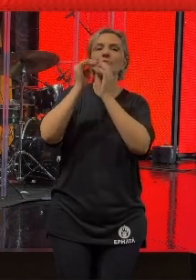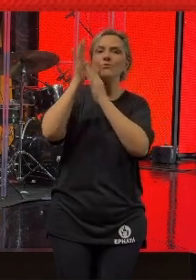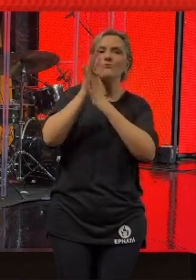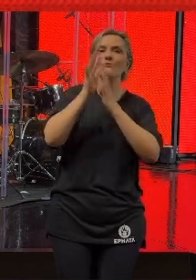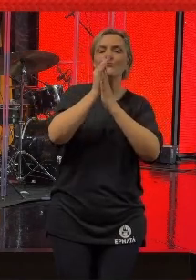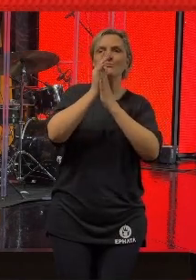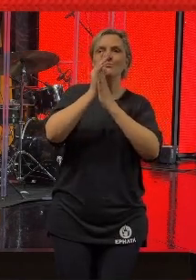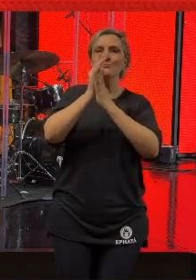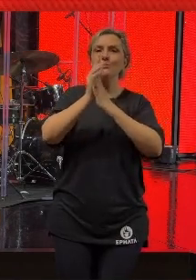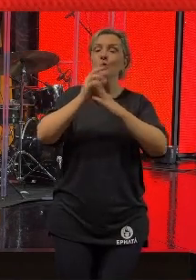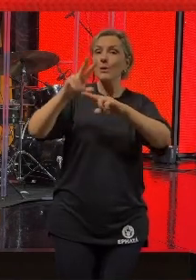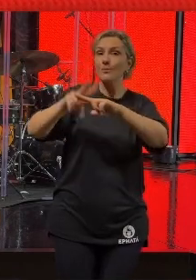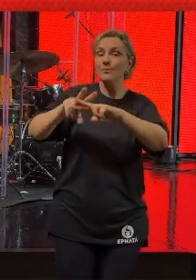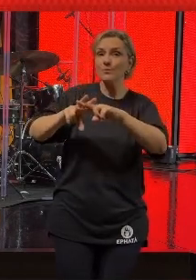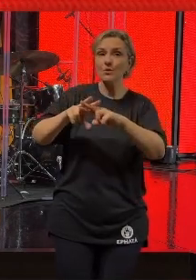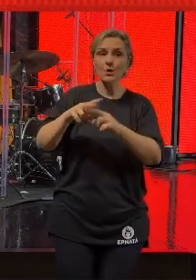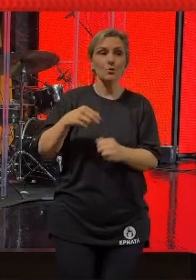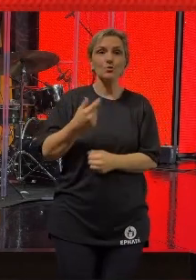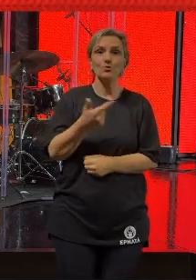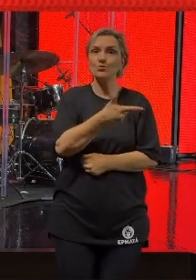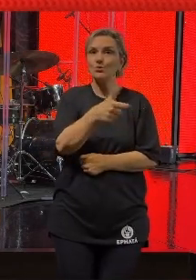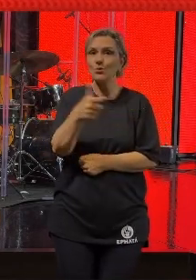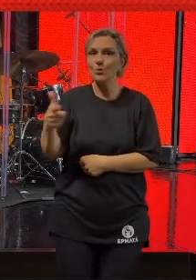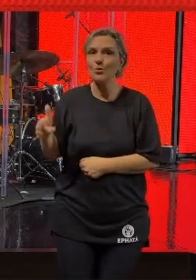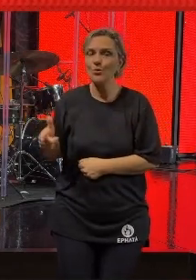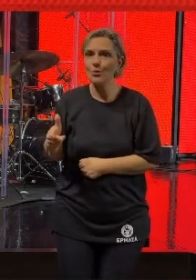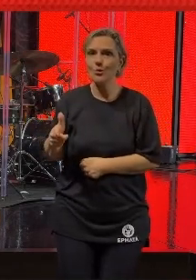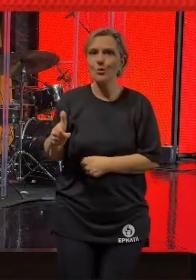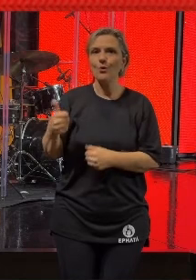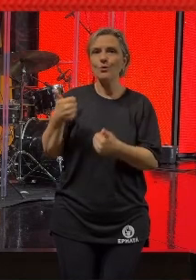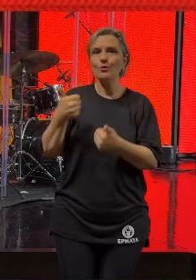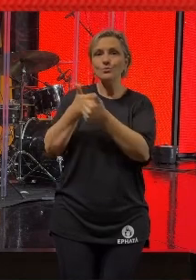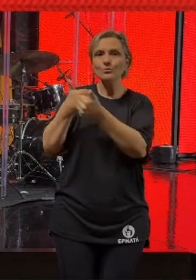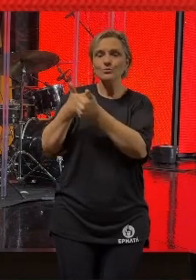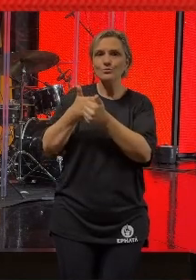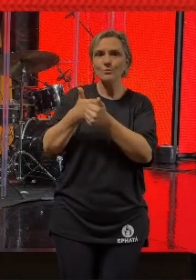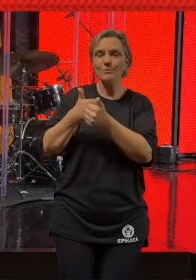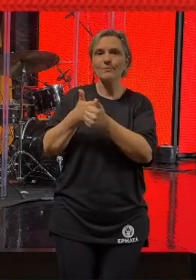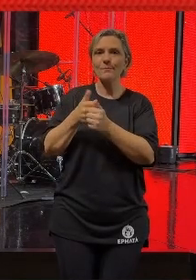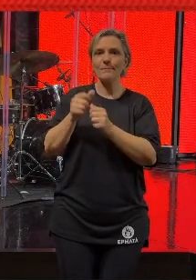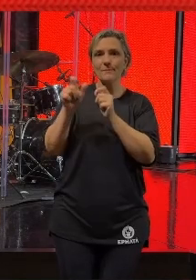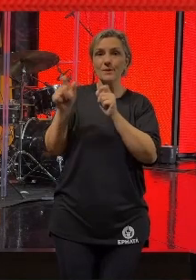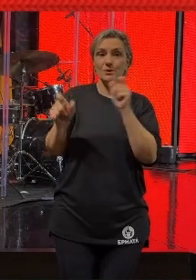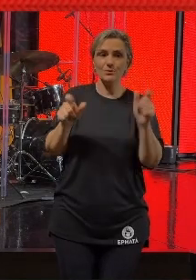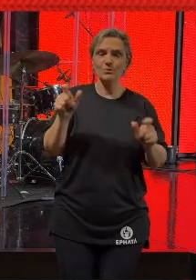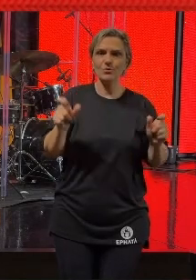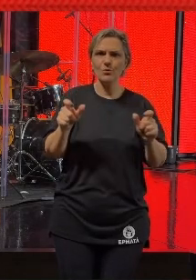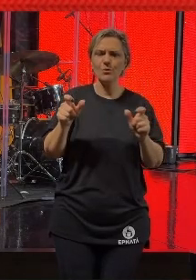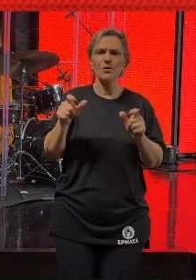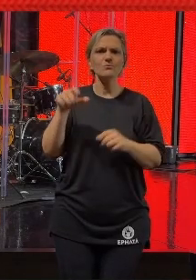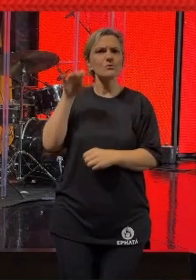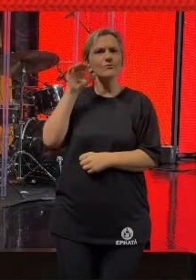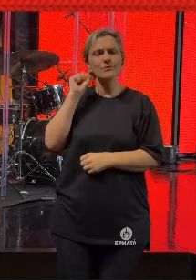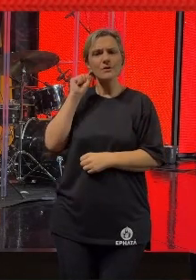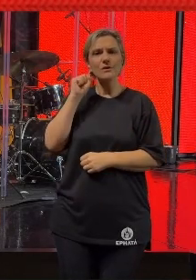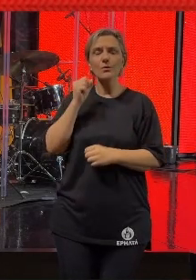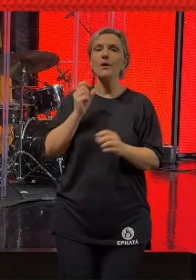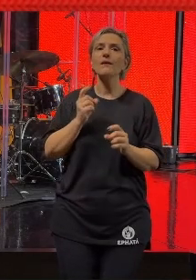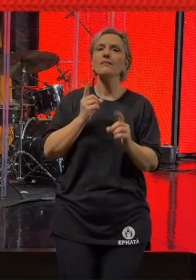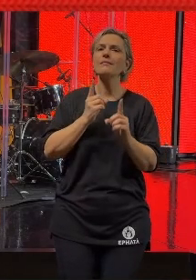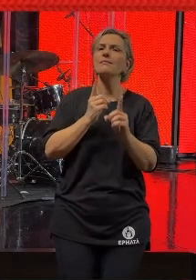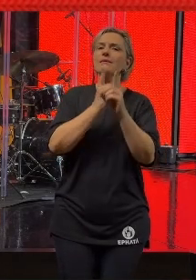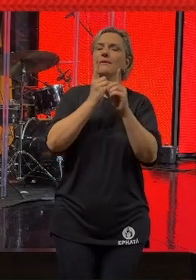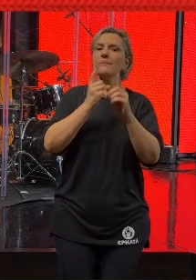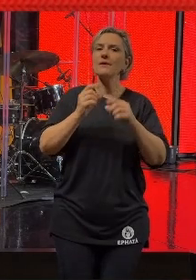estavam adorando, e os demais companheiros de prisão escutavam. De repente,